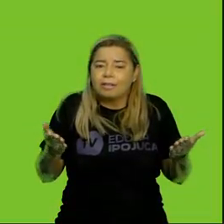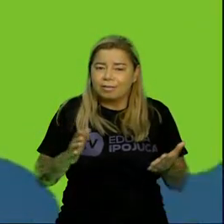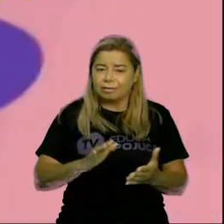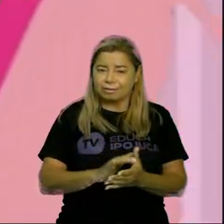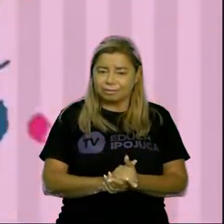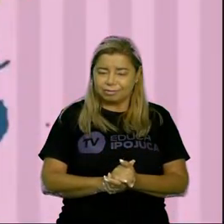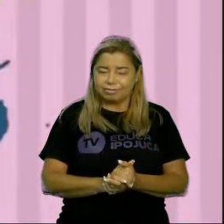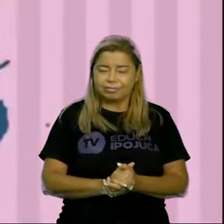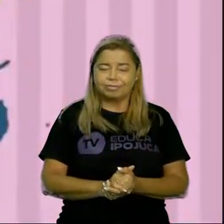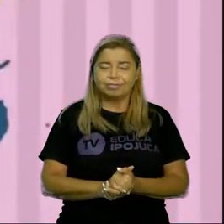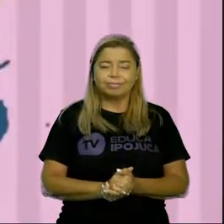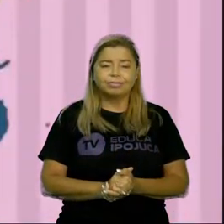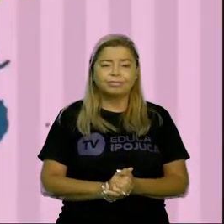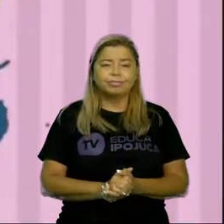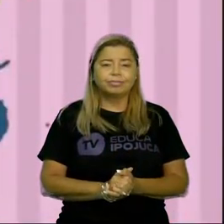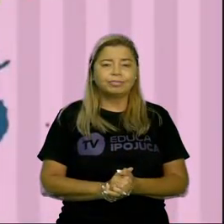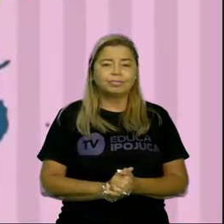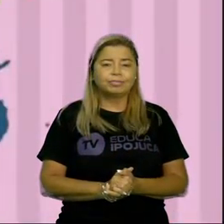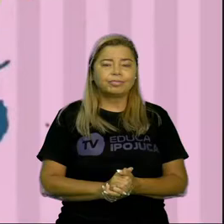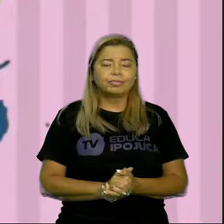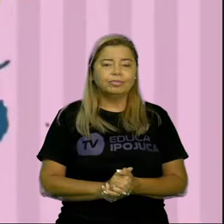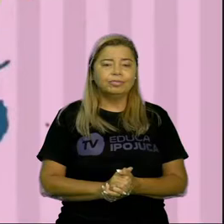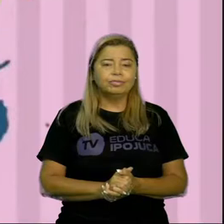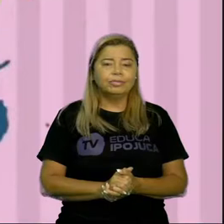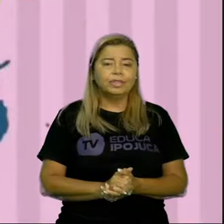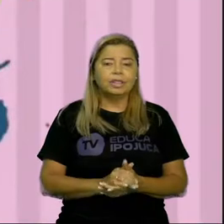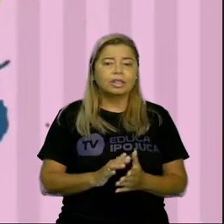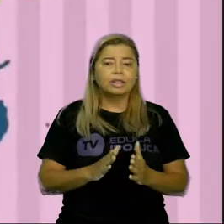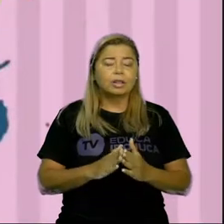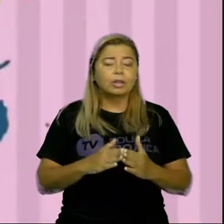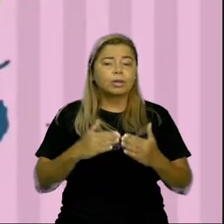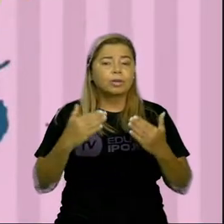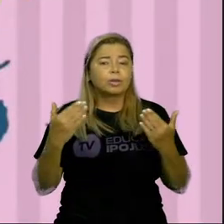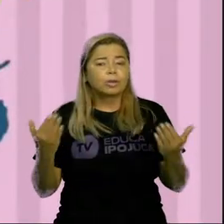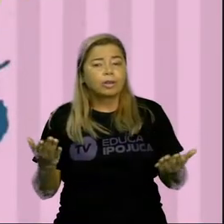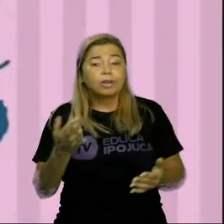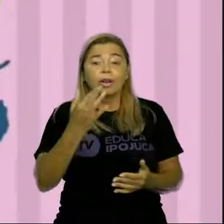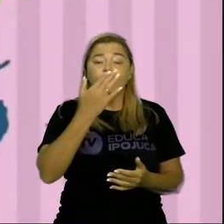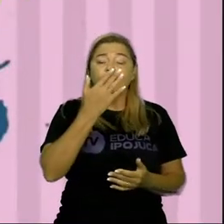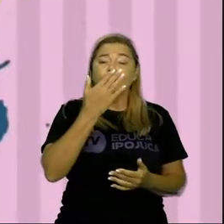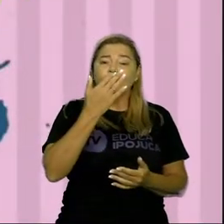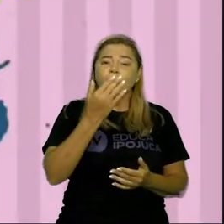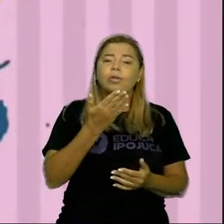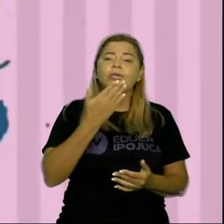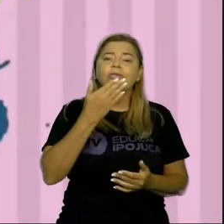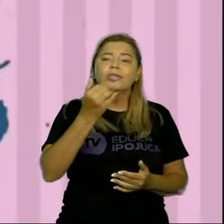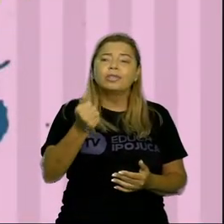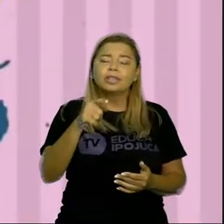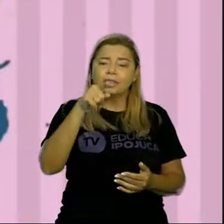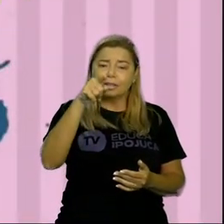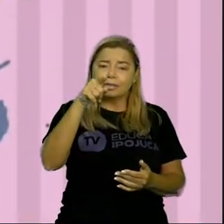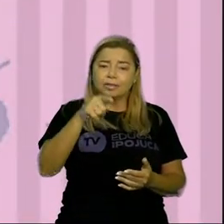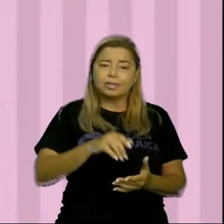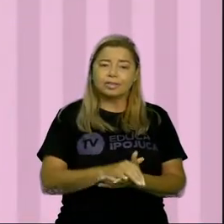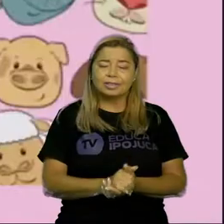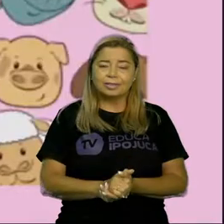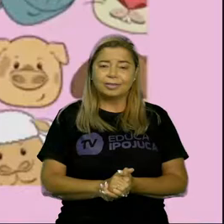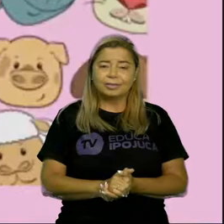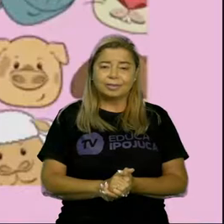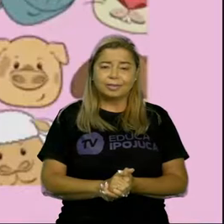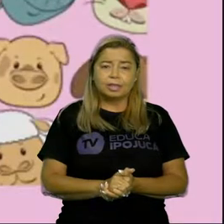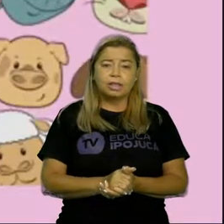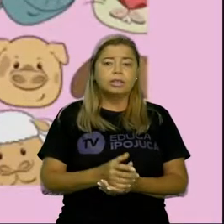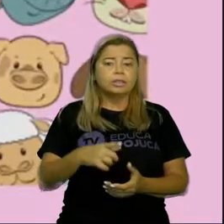saber qual é a de vocês. E também, qual é a cor preferida de vocês? Temos